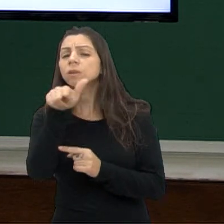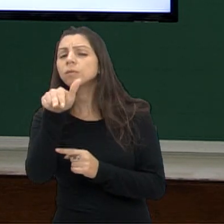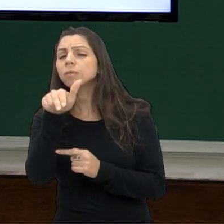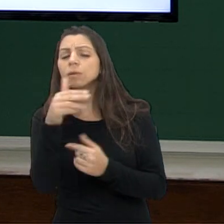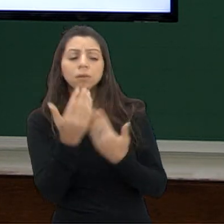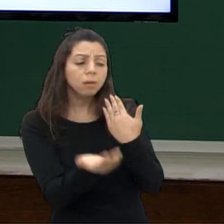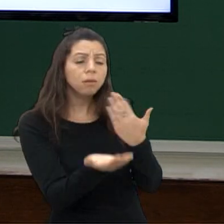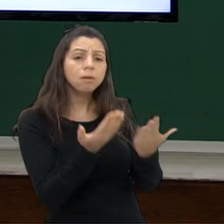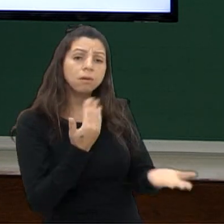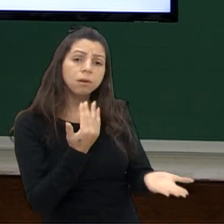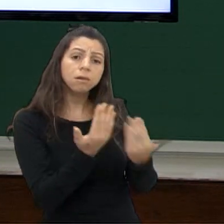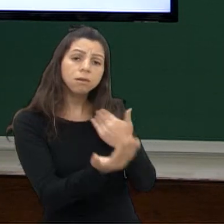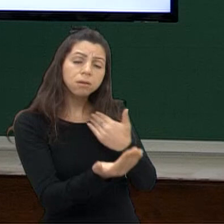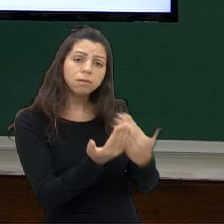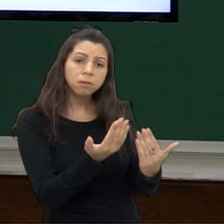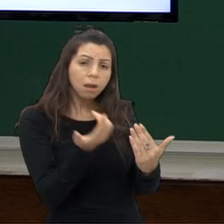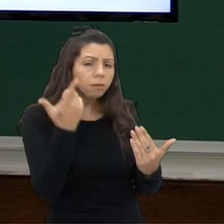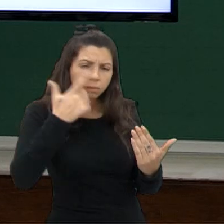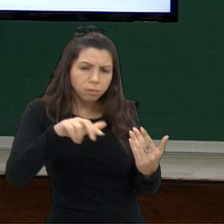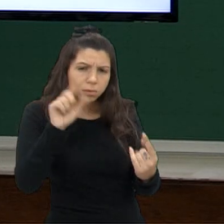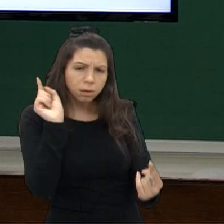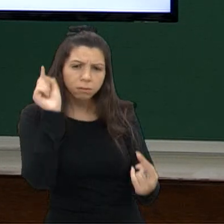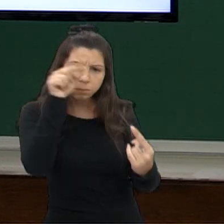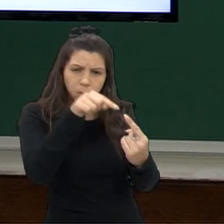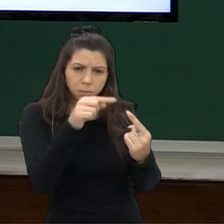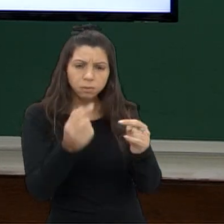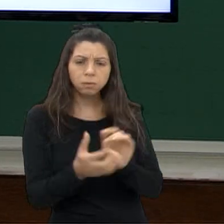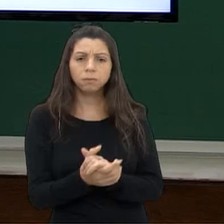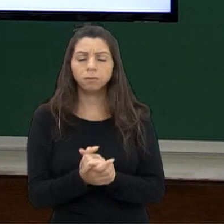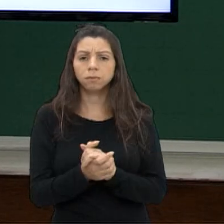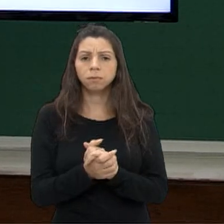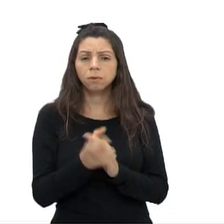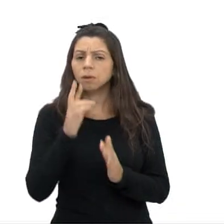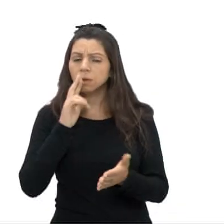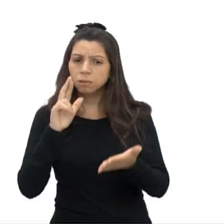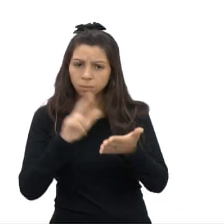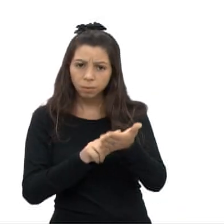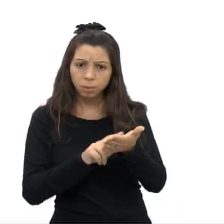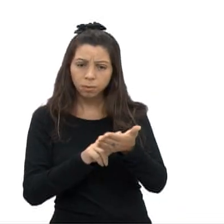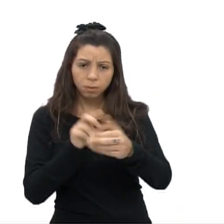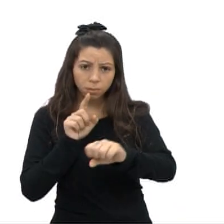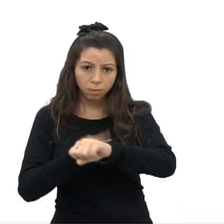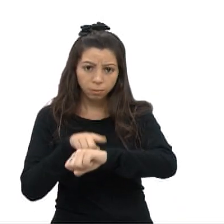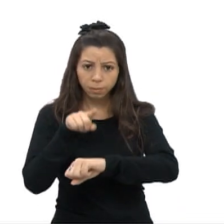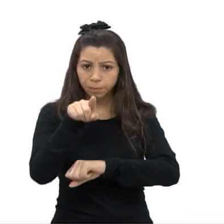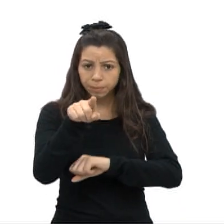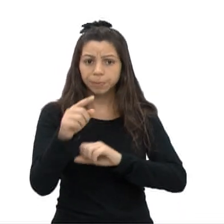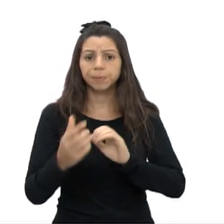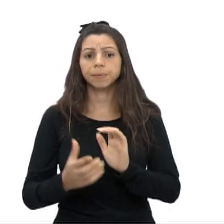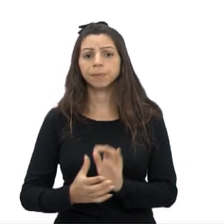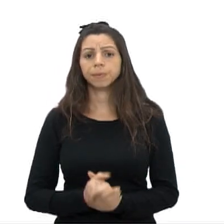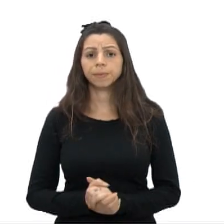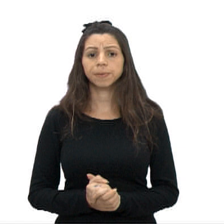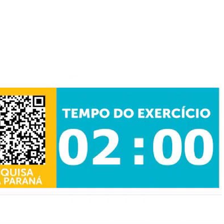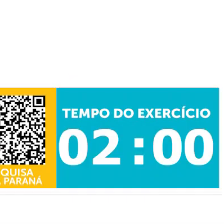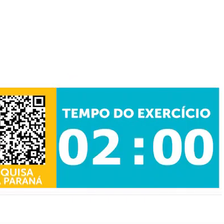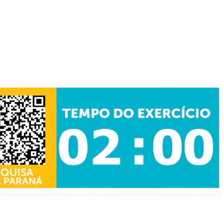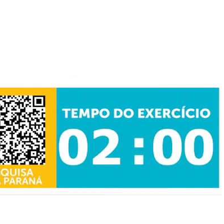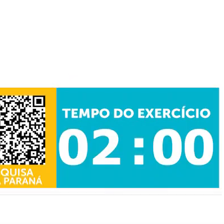conversas? E ela alcança esse objetivo? Responda pra gente. Tempo.